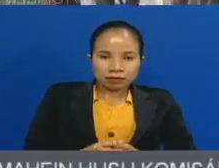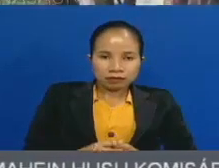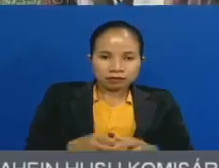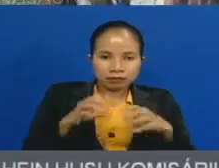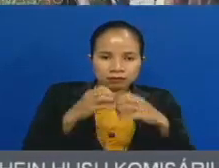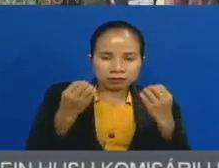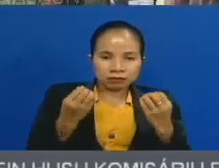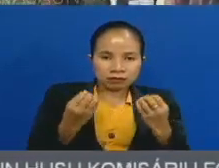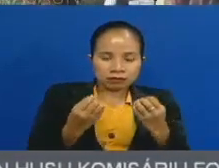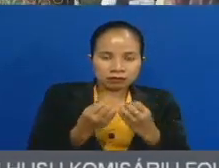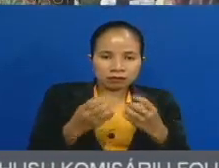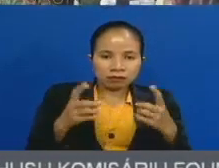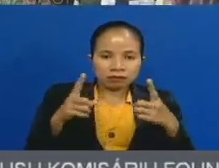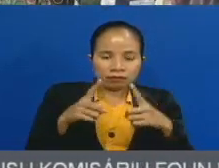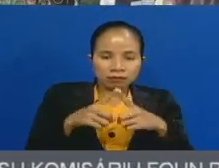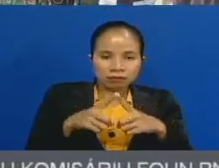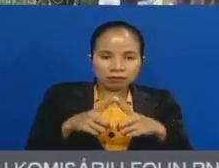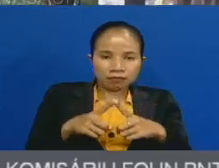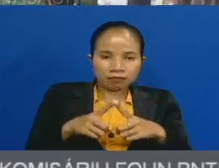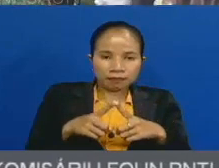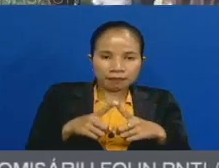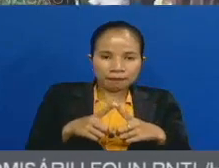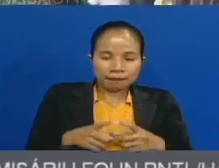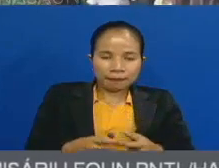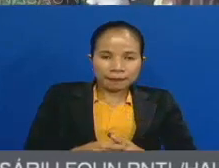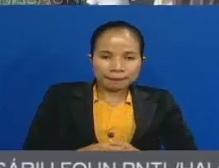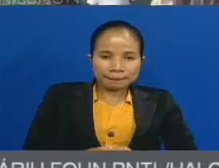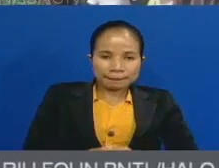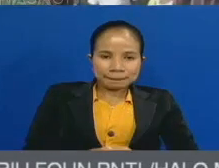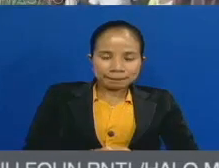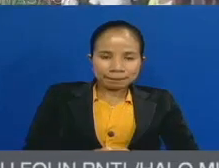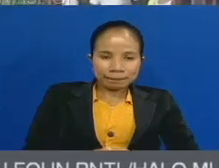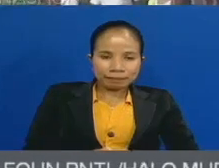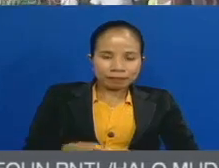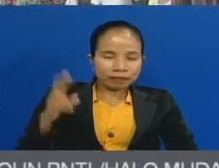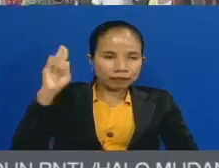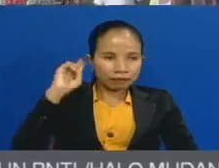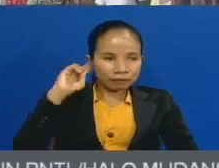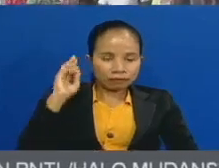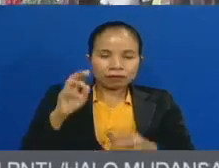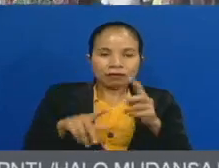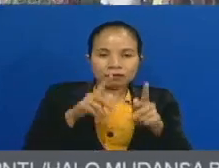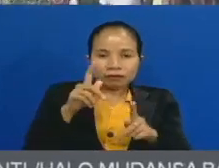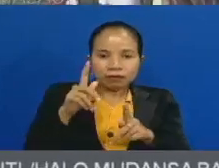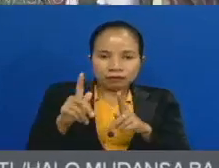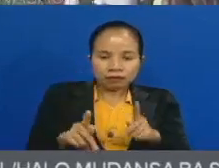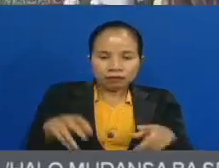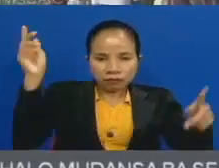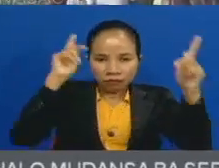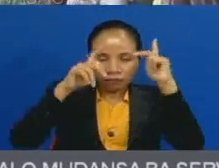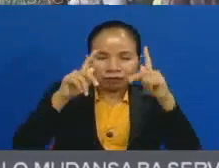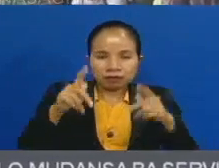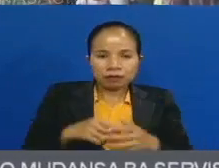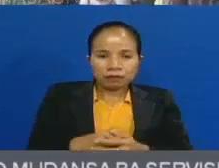organizan juvenil bai have nivel ida inferior ba superior ne ohin ita Roma kata o ida ne maka situasan ida ne